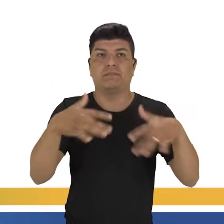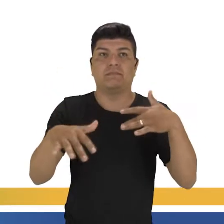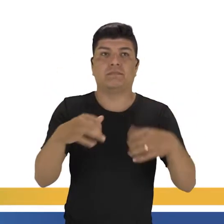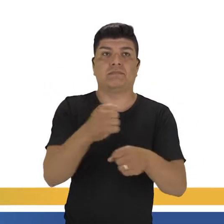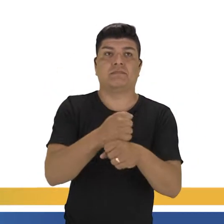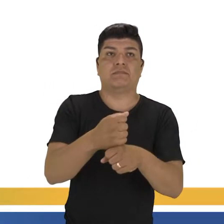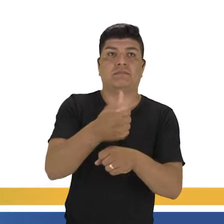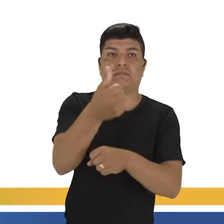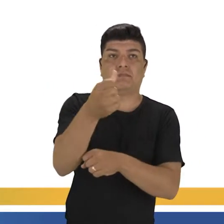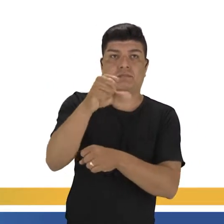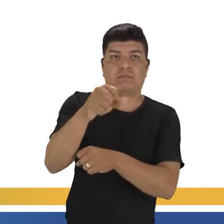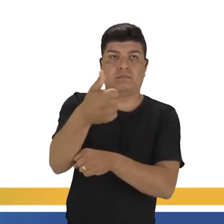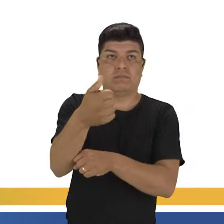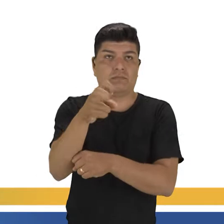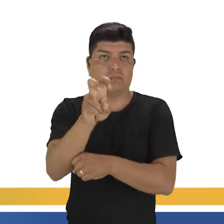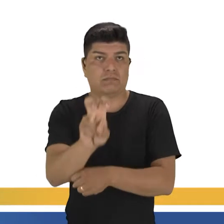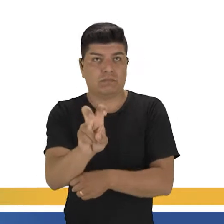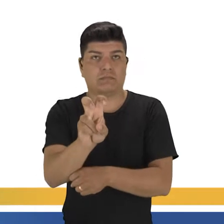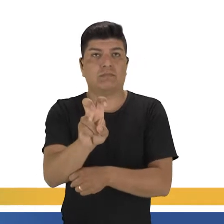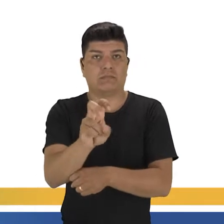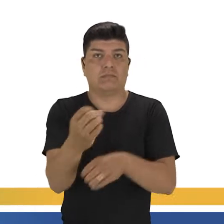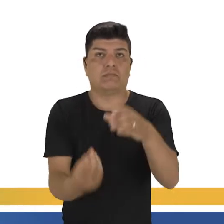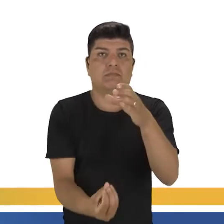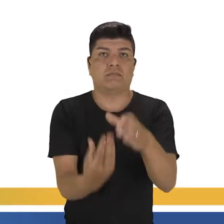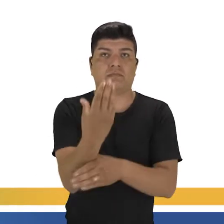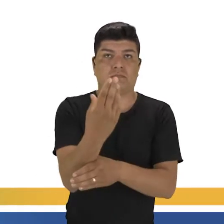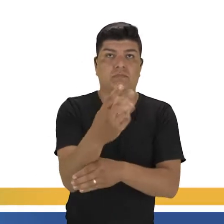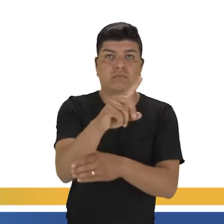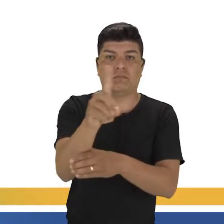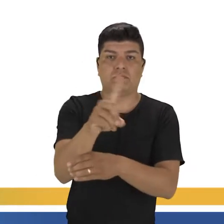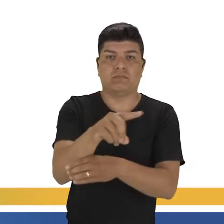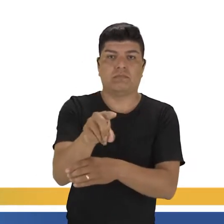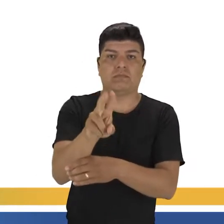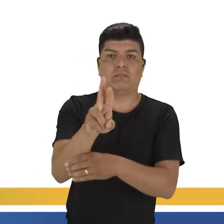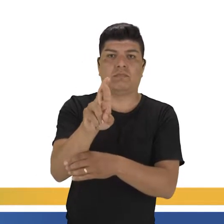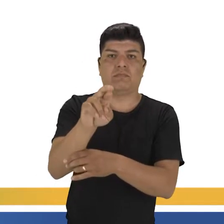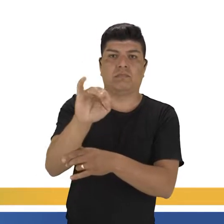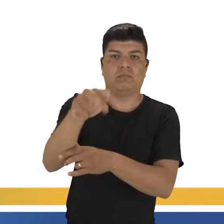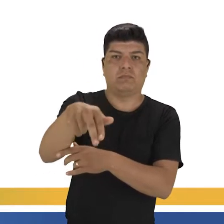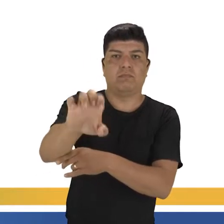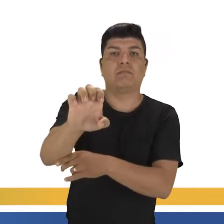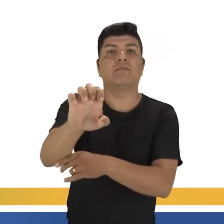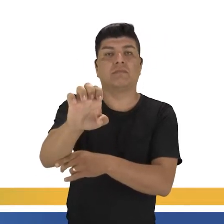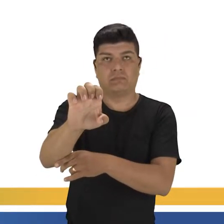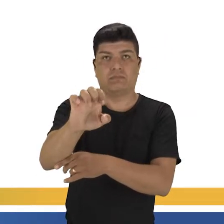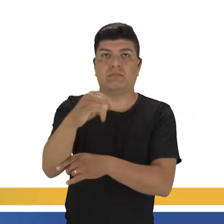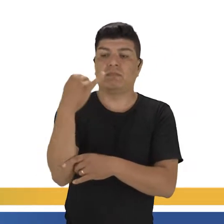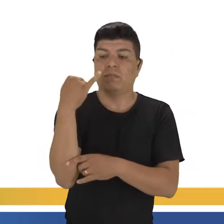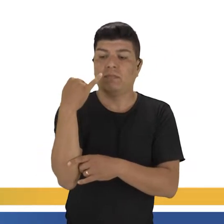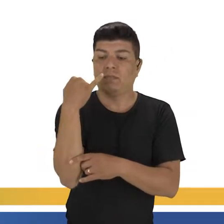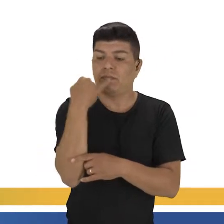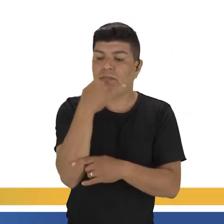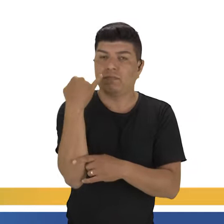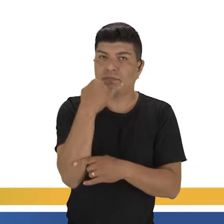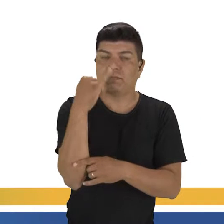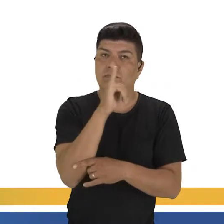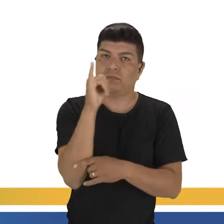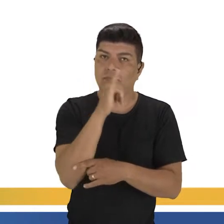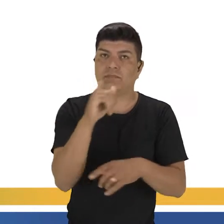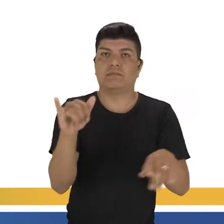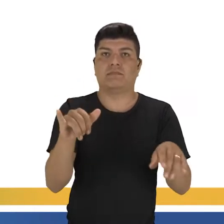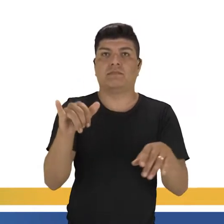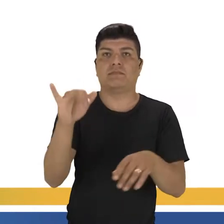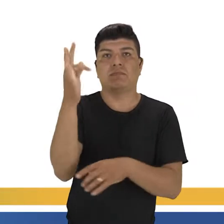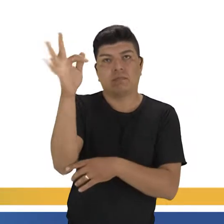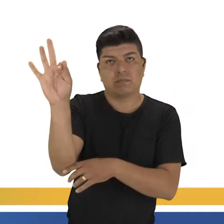Laban criou o Instituto Coreográfico de Zurique e que teve ramificações na Itália, na França e na Europa